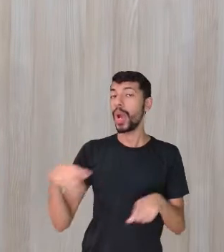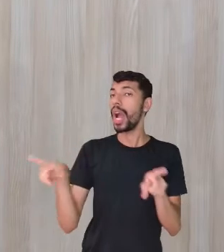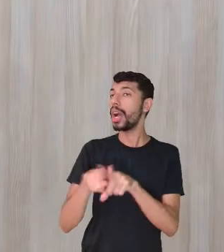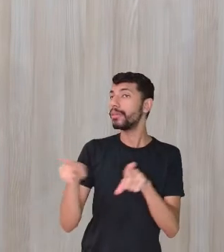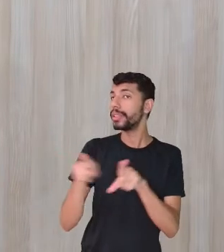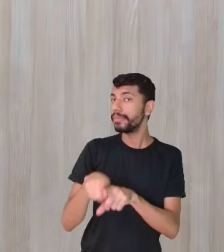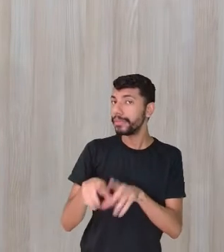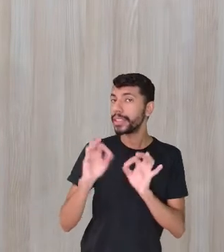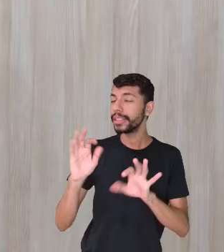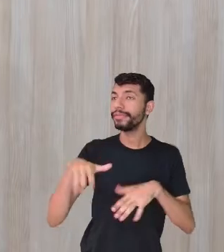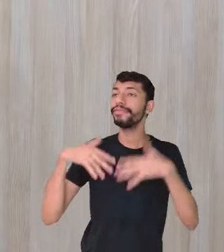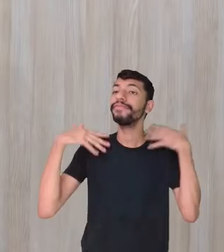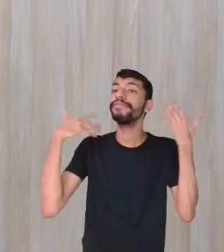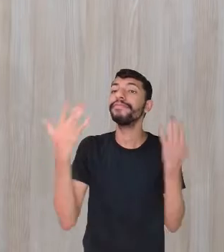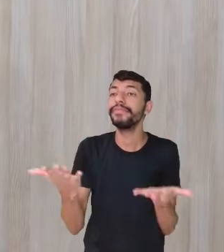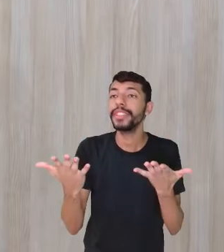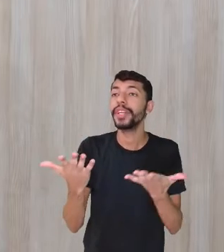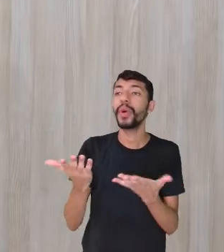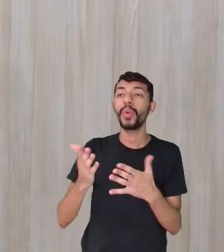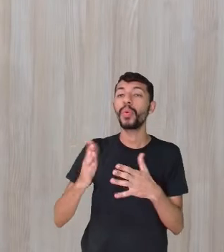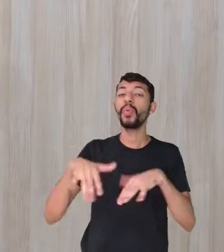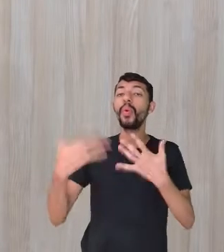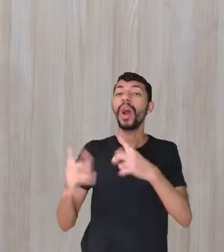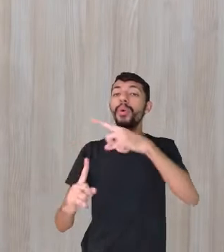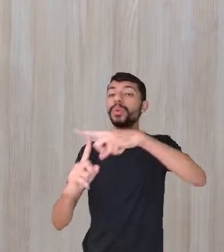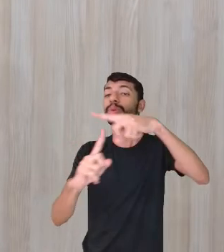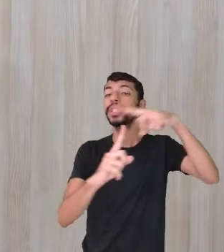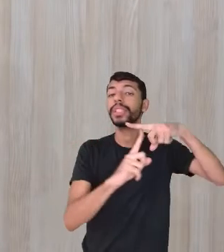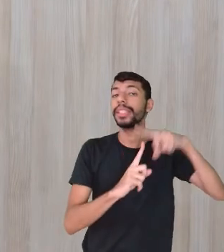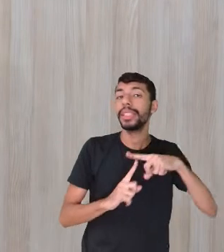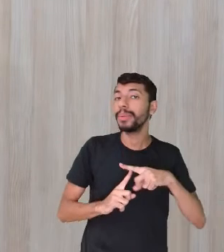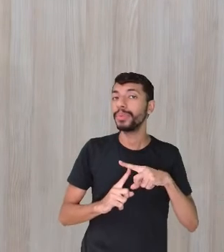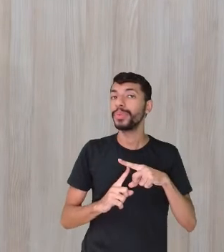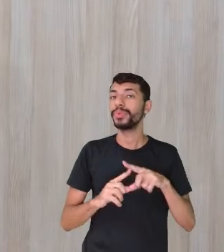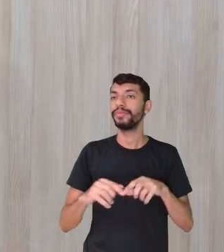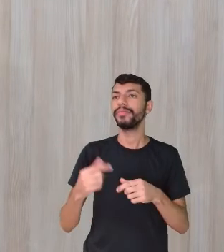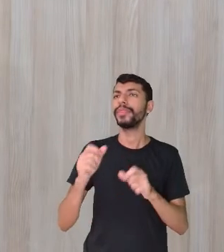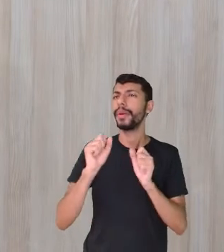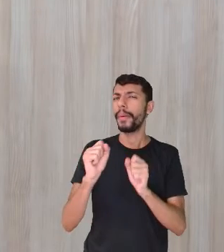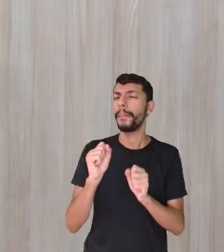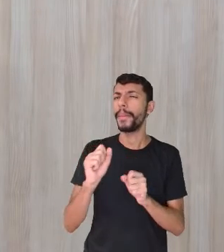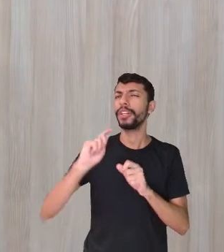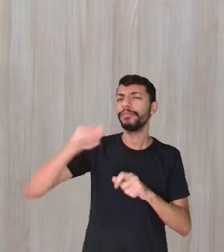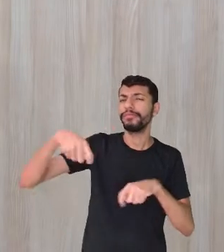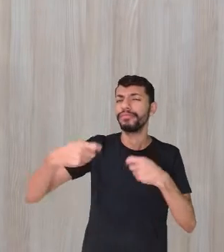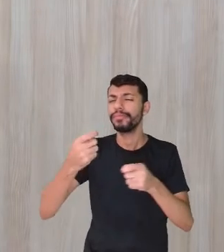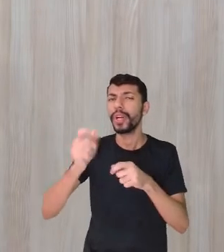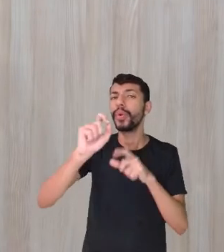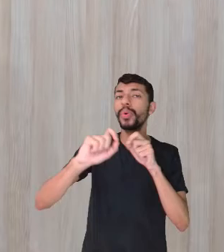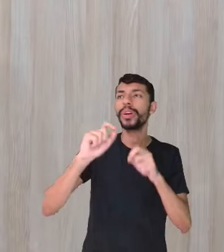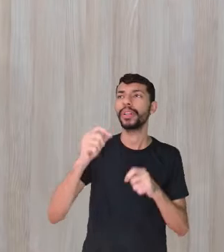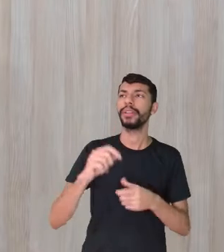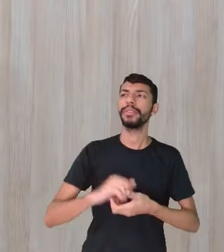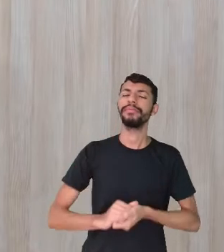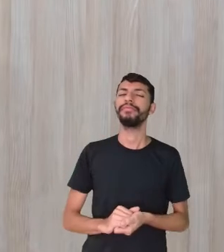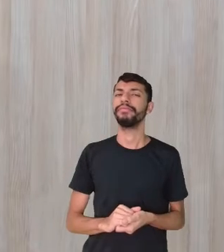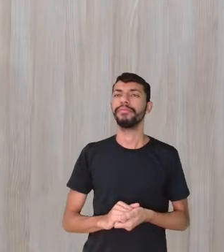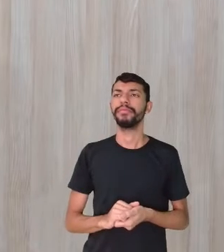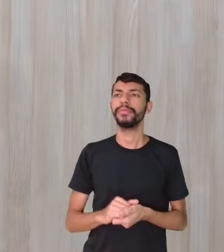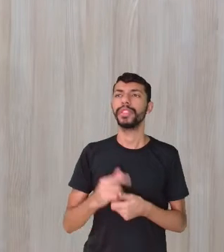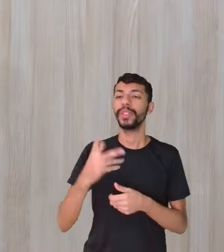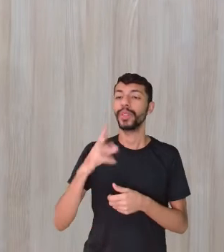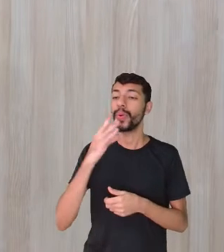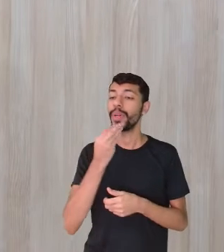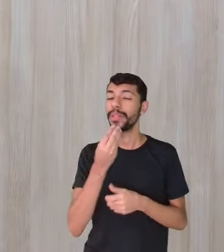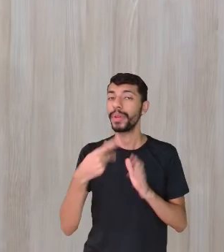pessoal. E aí, quais são os tipos? Vai nomeando aí dentro daquele